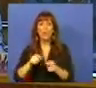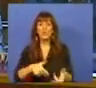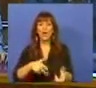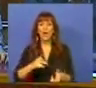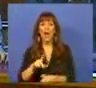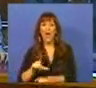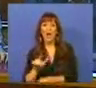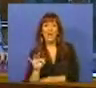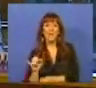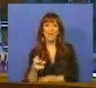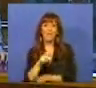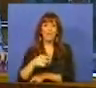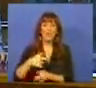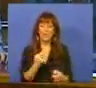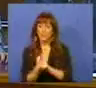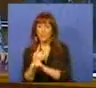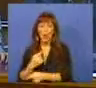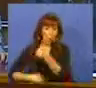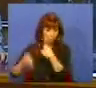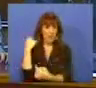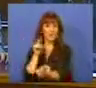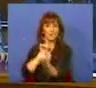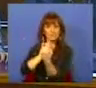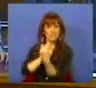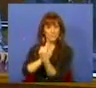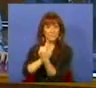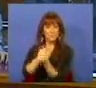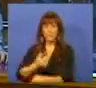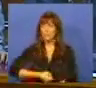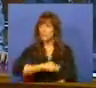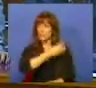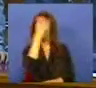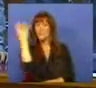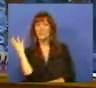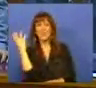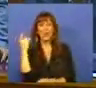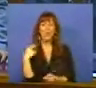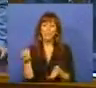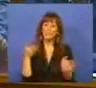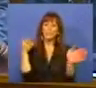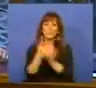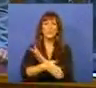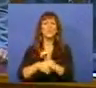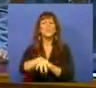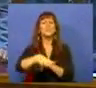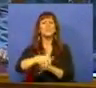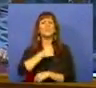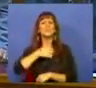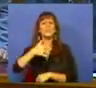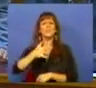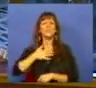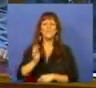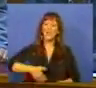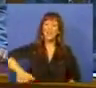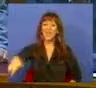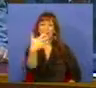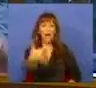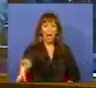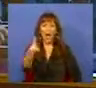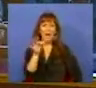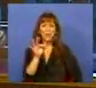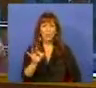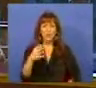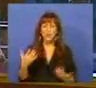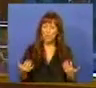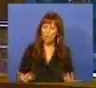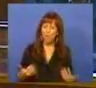do Alfeite, com quem estivemos ontem e que muitos deles entraram para aquela empresa aos 14 anos